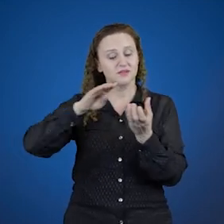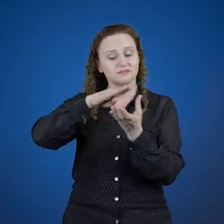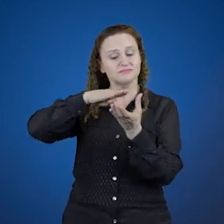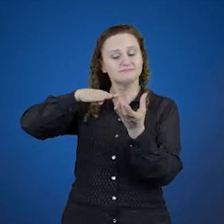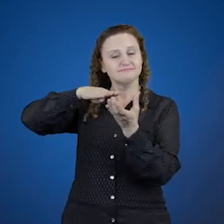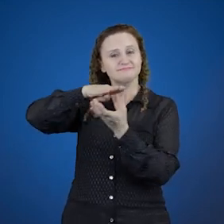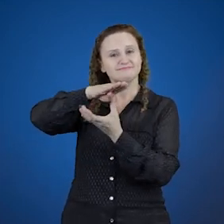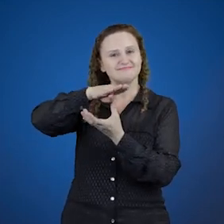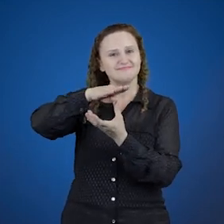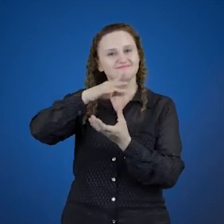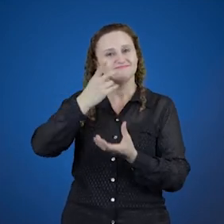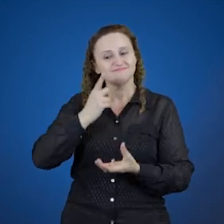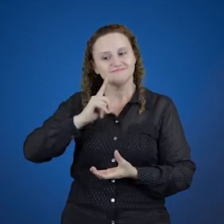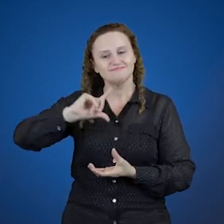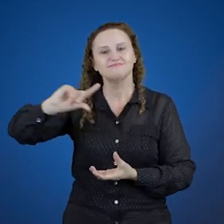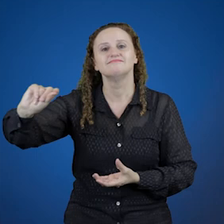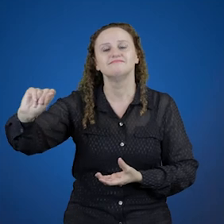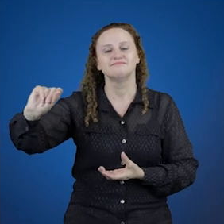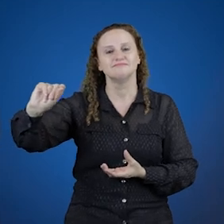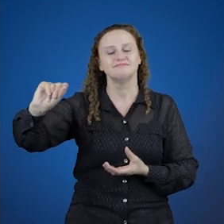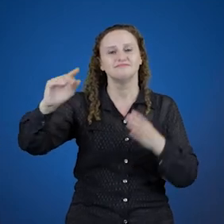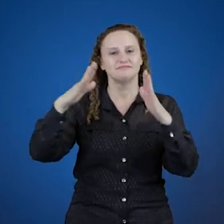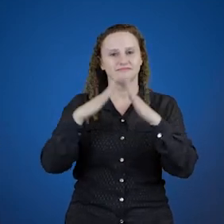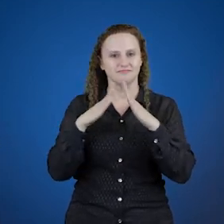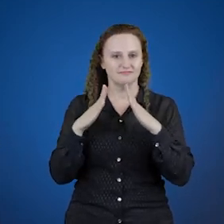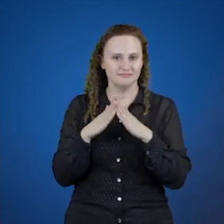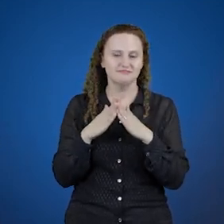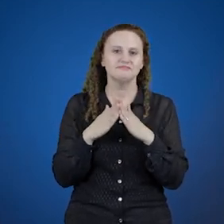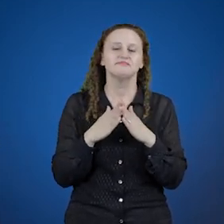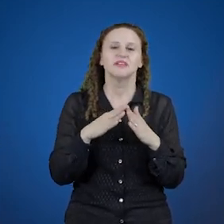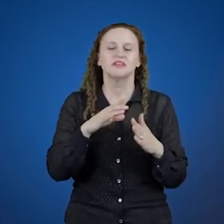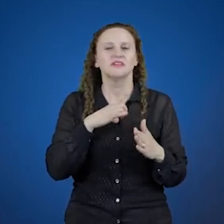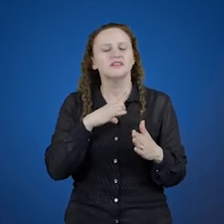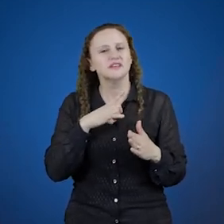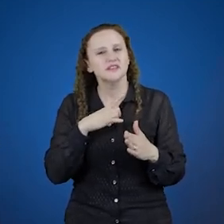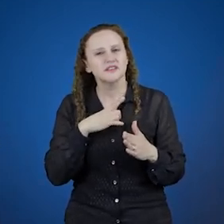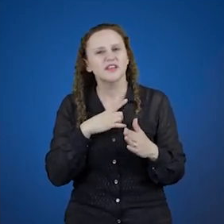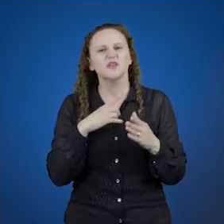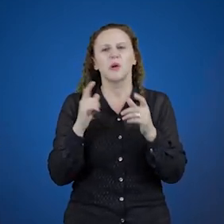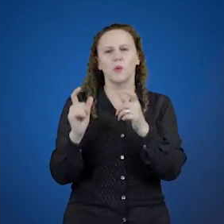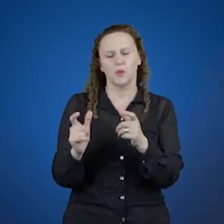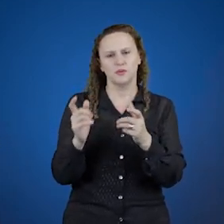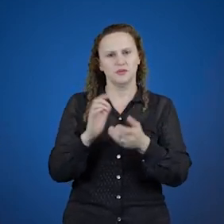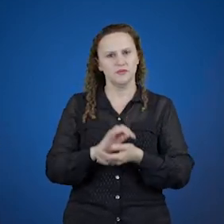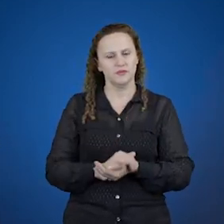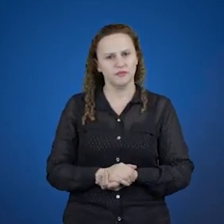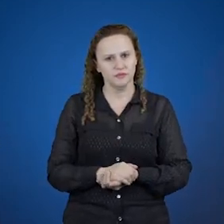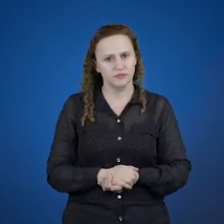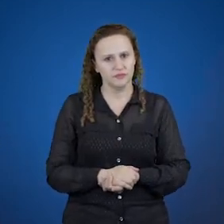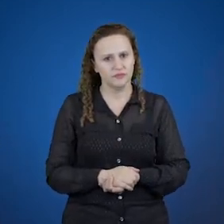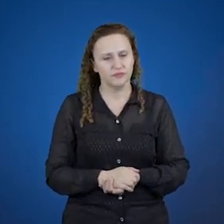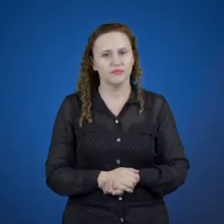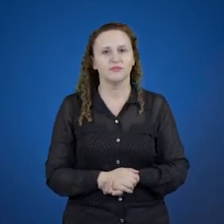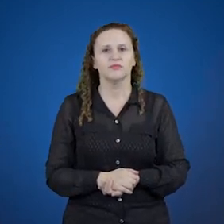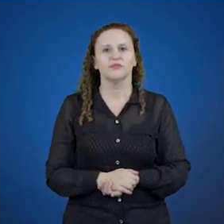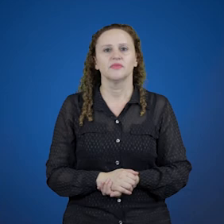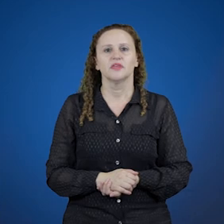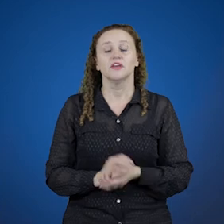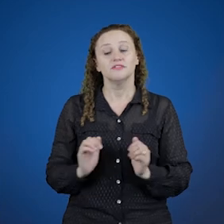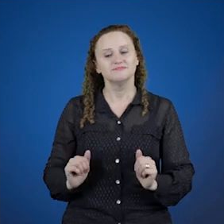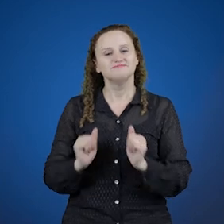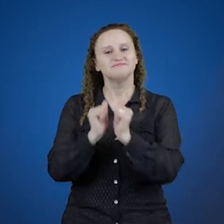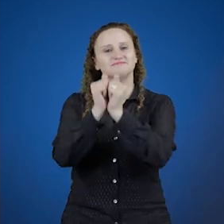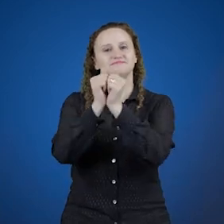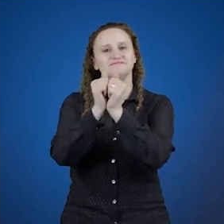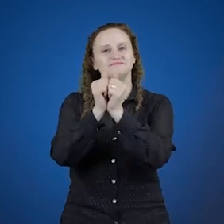eu saí de casa saiu de algum lugar e tenho ainda o lugar para onde Vamos para